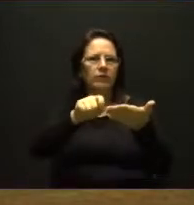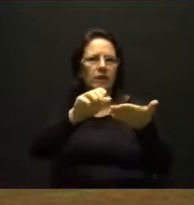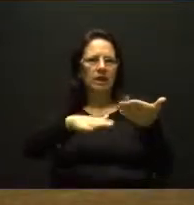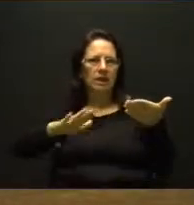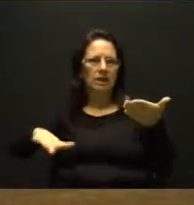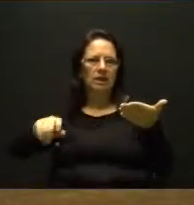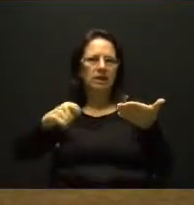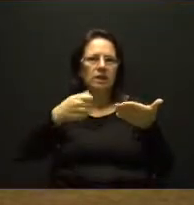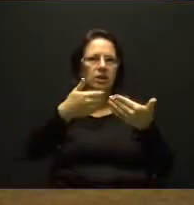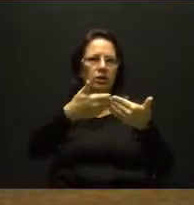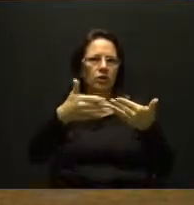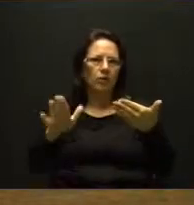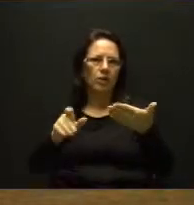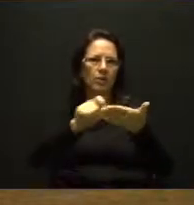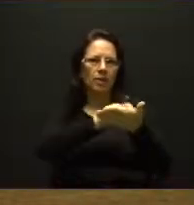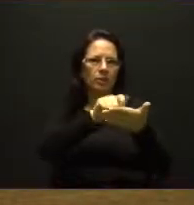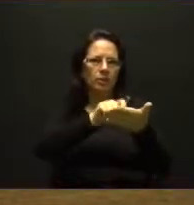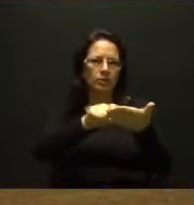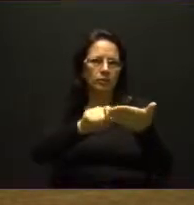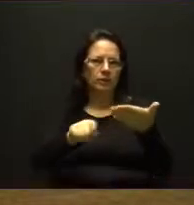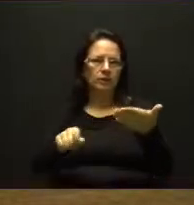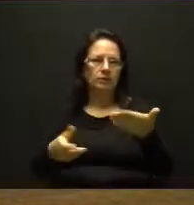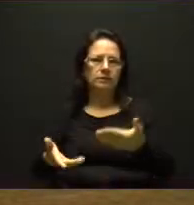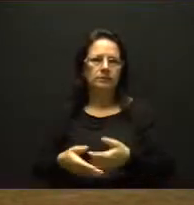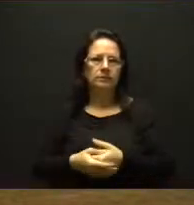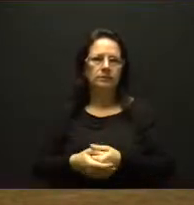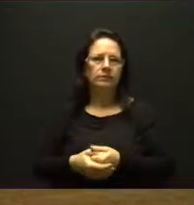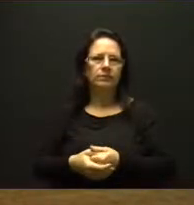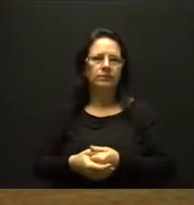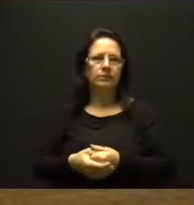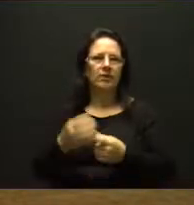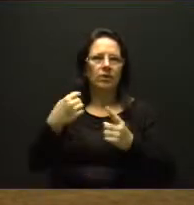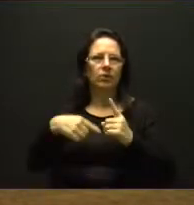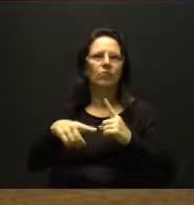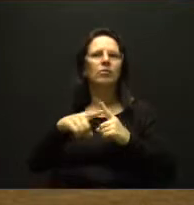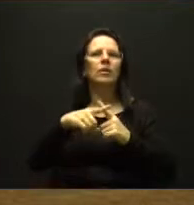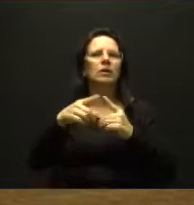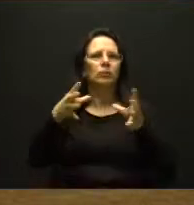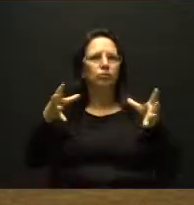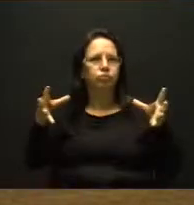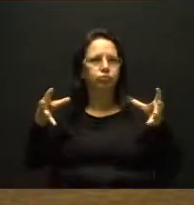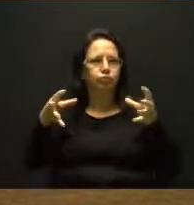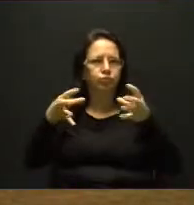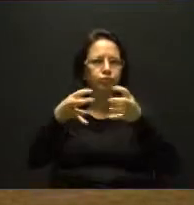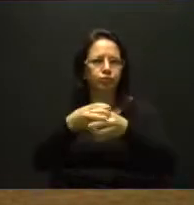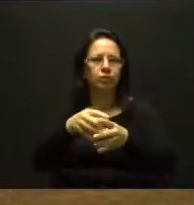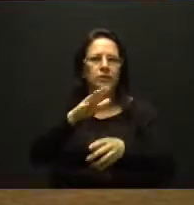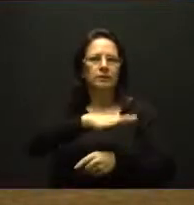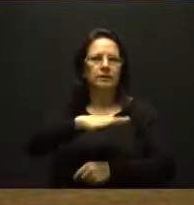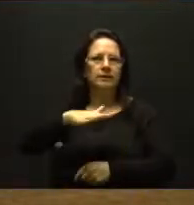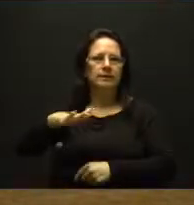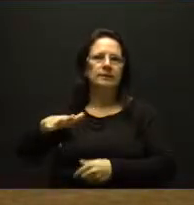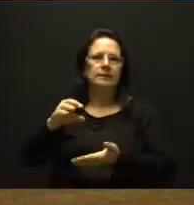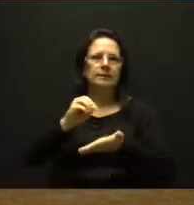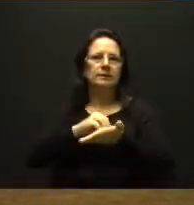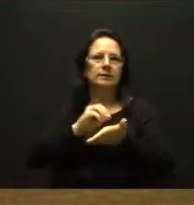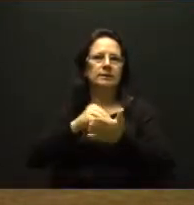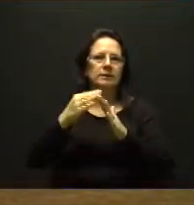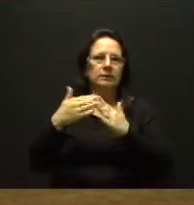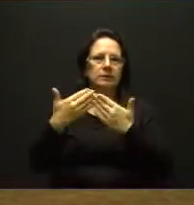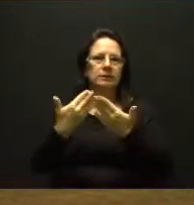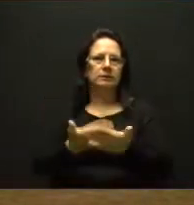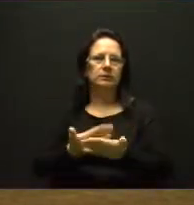aberto o cadastramento foi sentenciado direito da inscrição e já está com mais uma demanda então acho que a título de luta